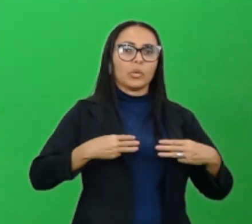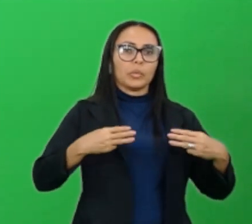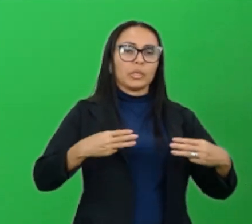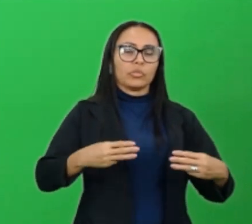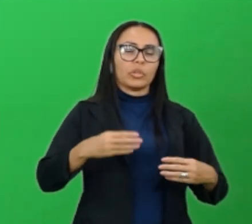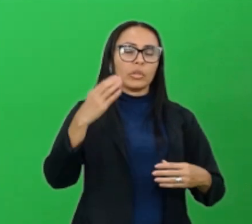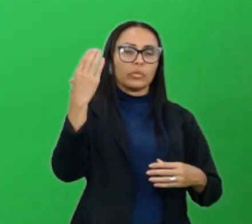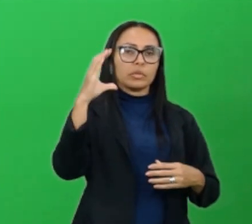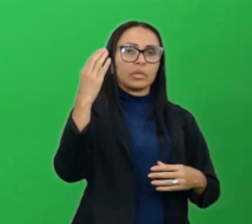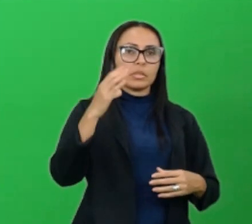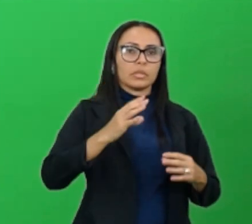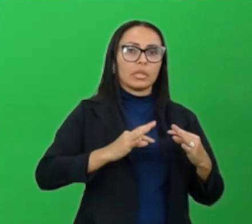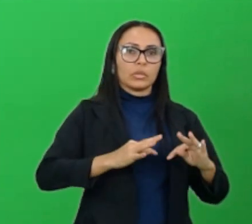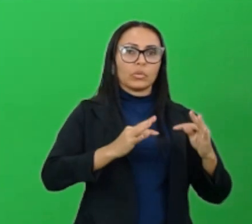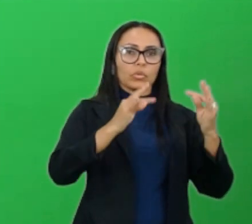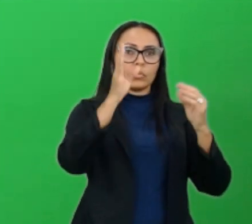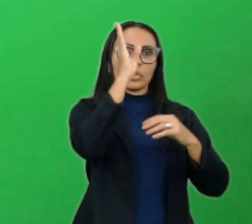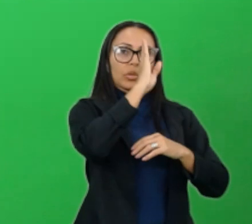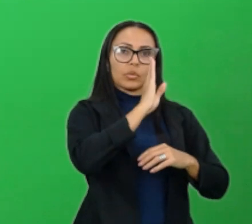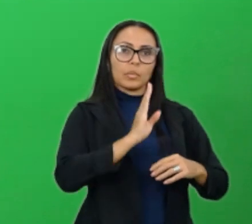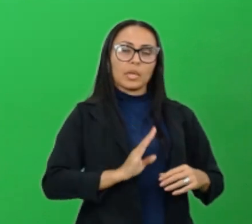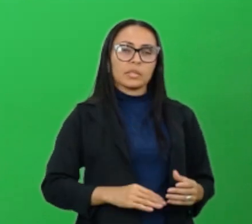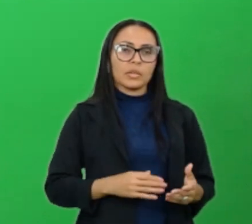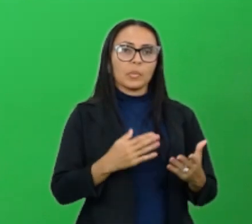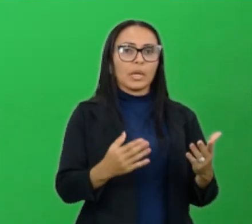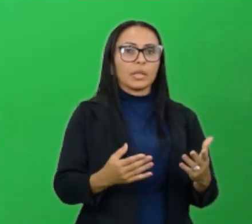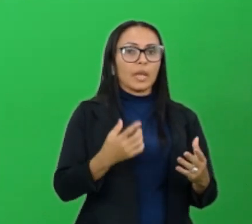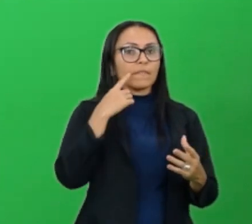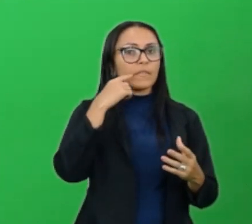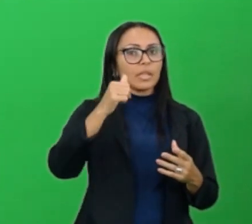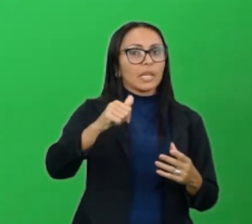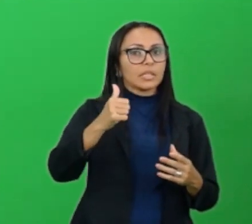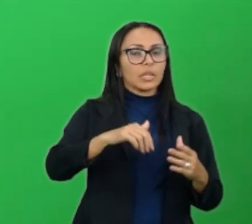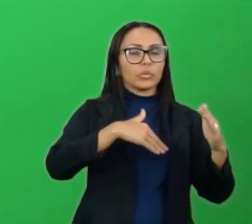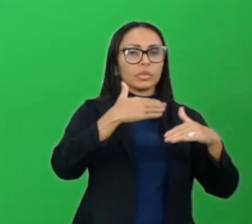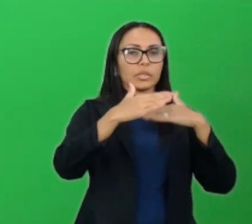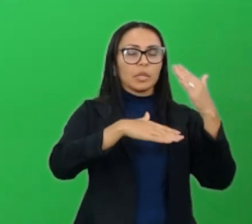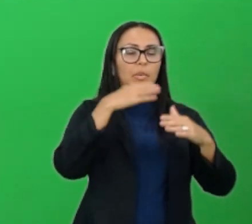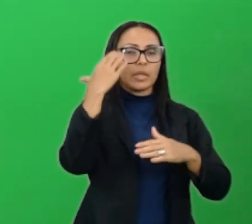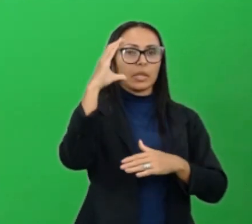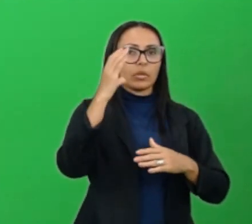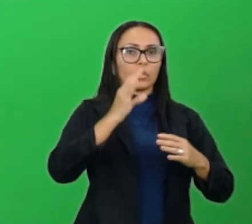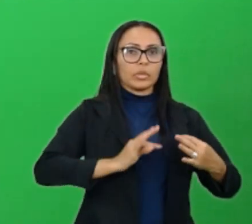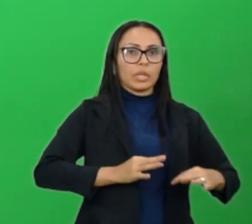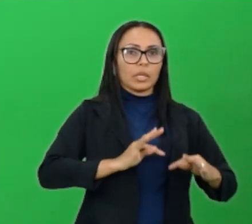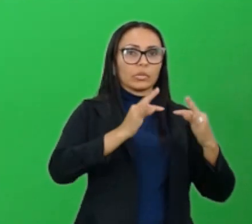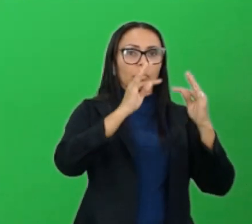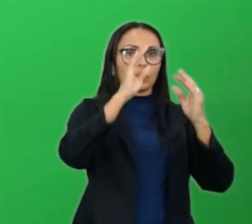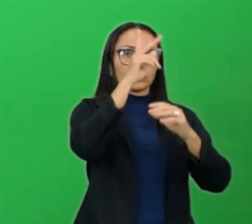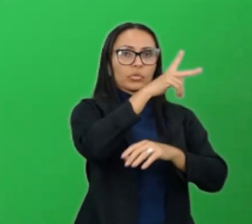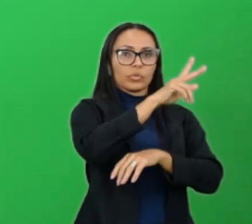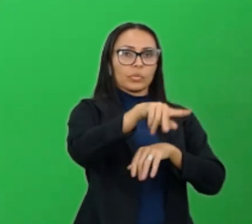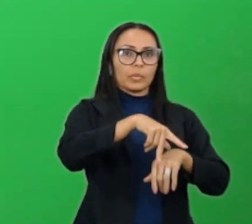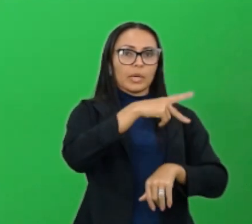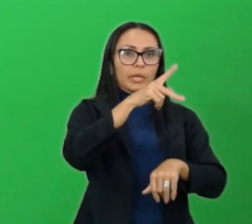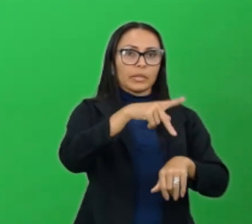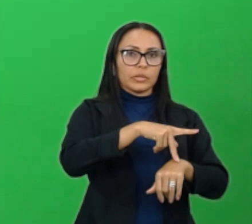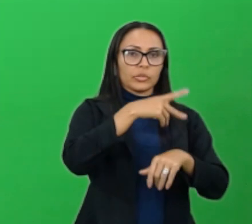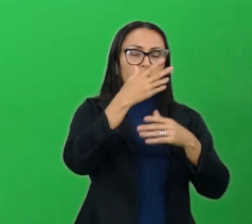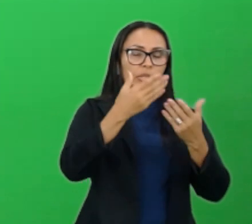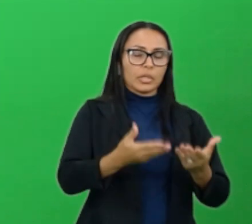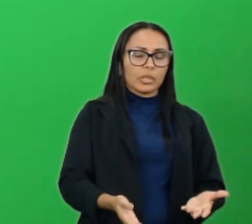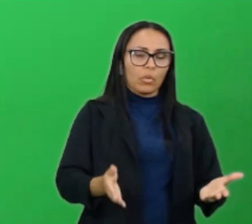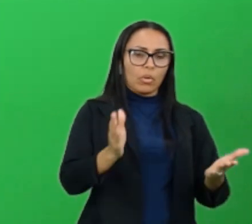Brasil, para avaliar o desempenho científico e tecnológico do país. Alguns desses indicadores são referentes